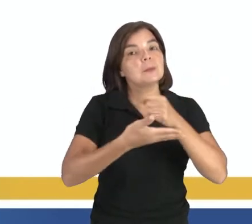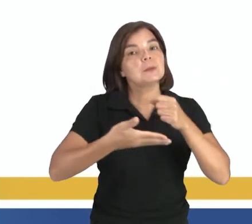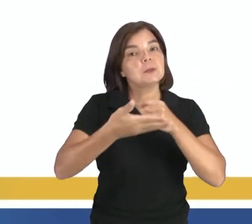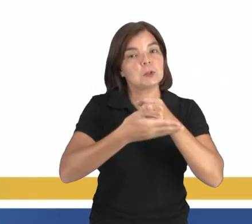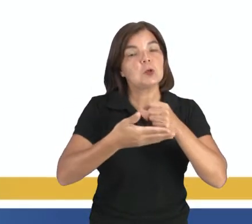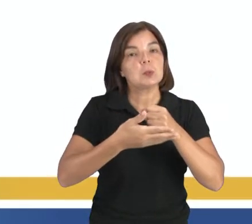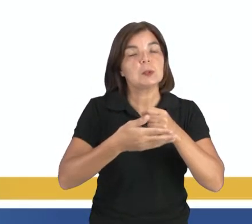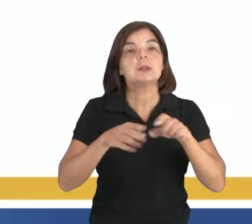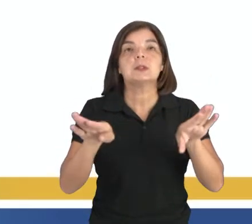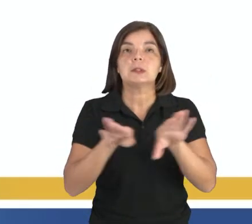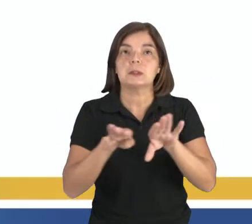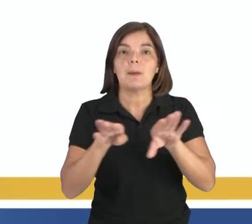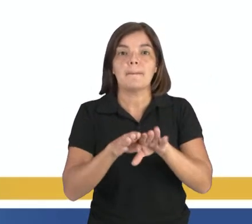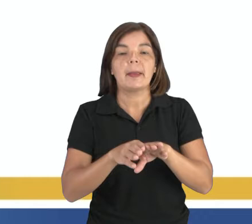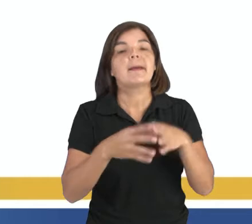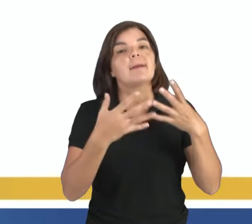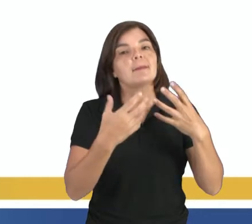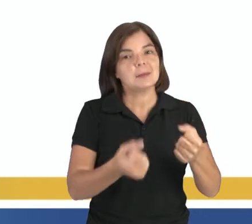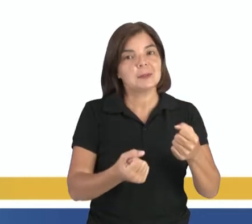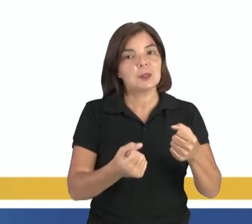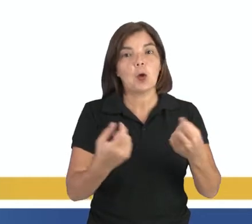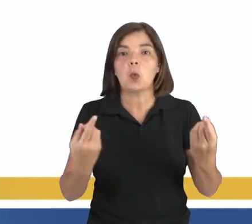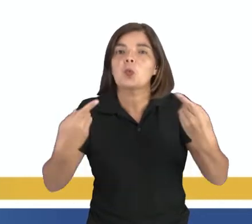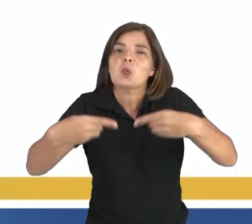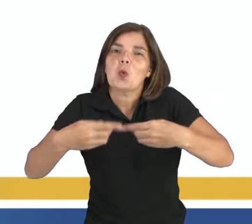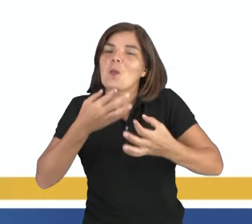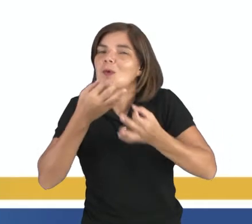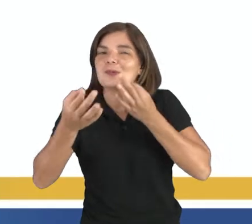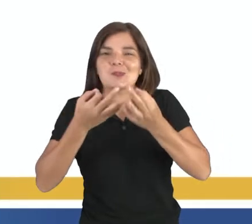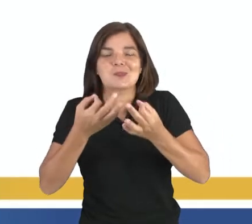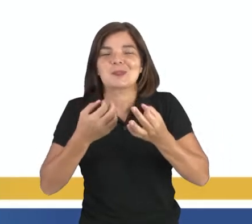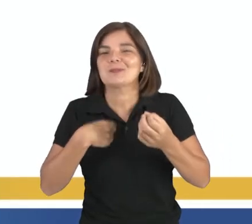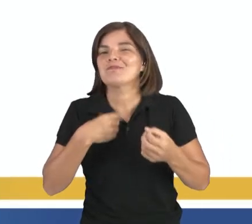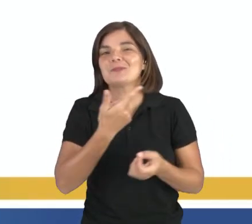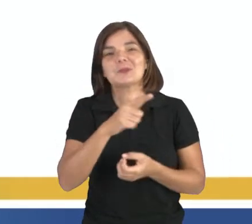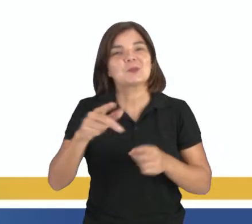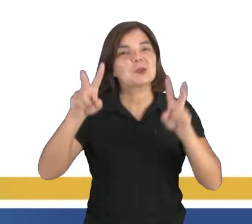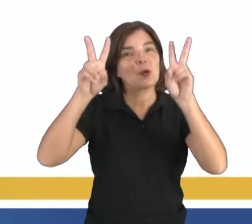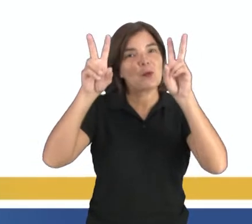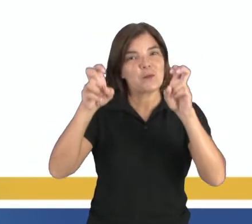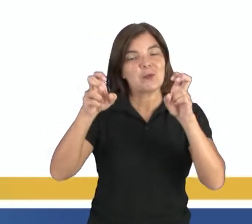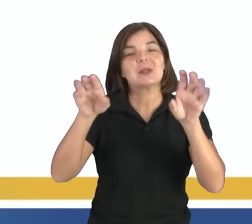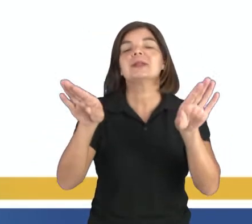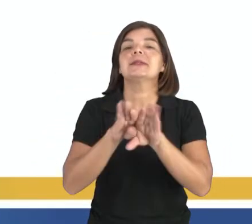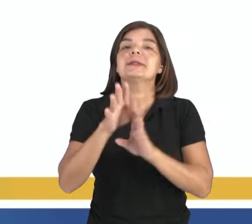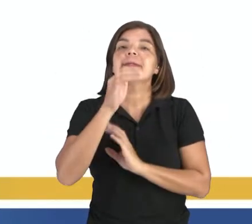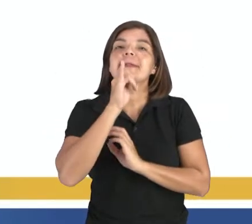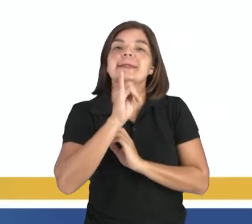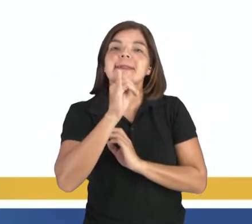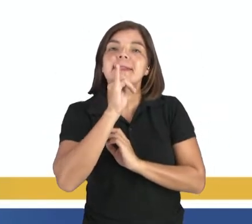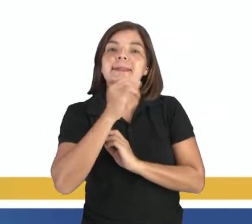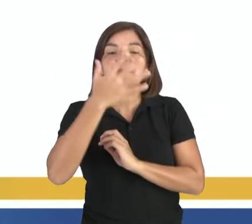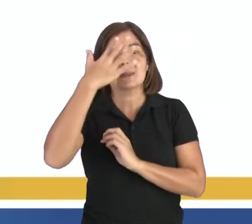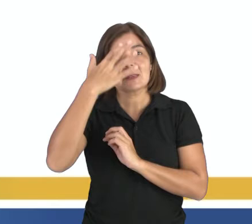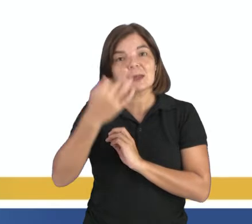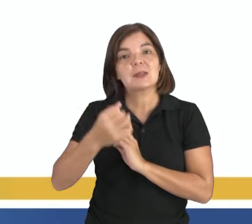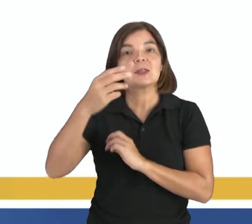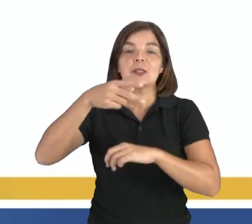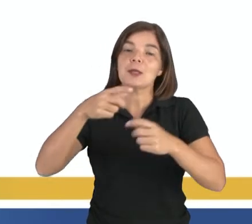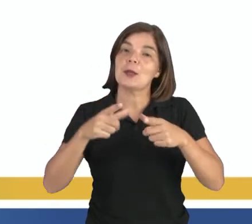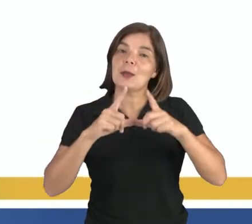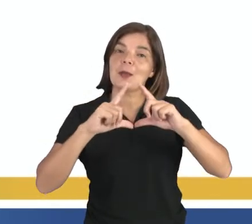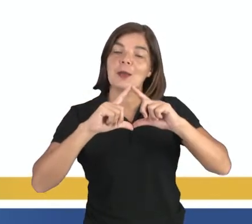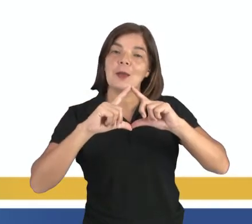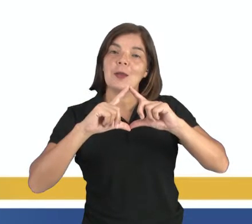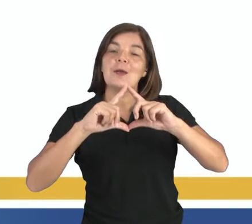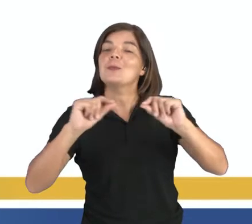ou contra-argumentar. Não tem como argumentar em um tema fatual. Exemplo disso é afirmar que Brasília